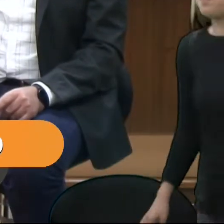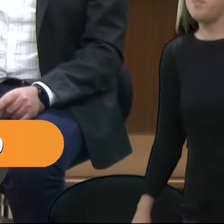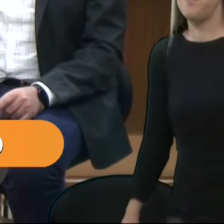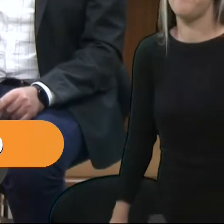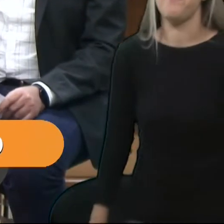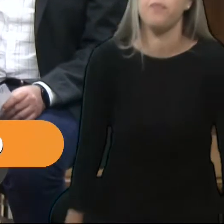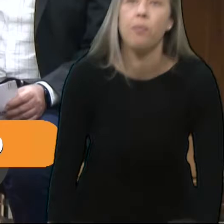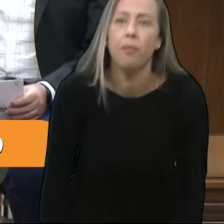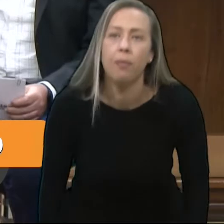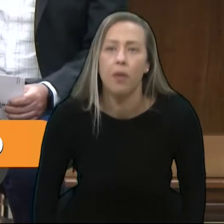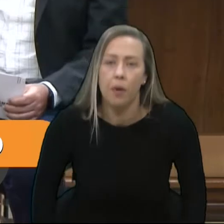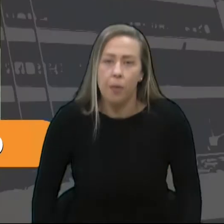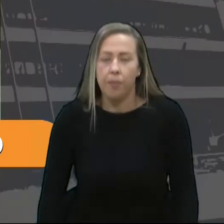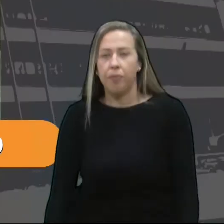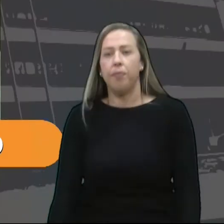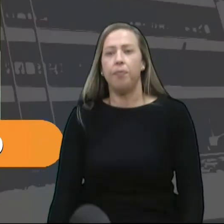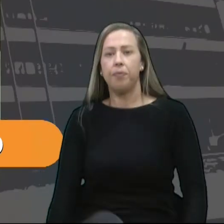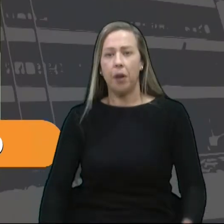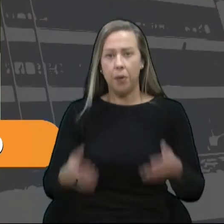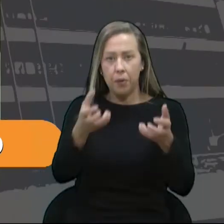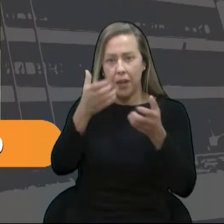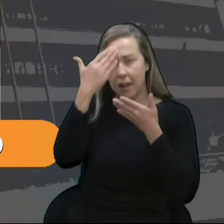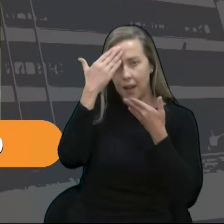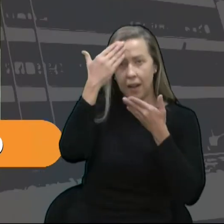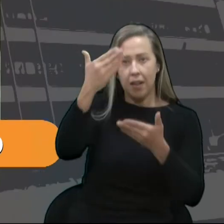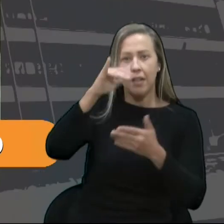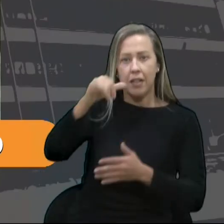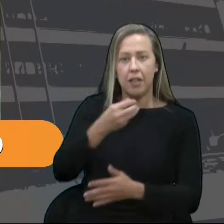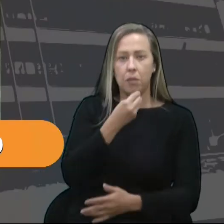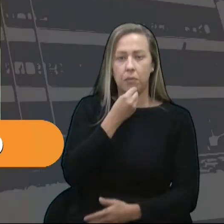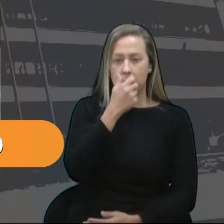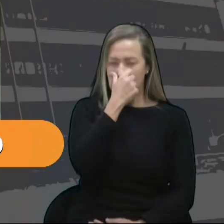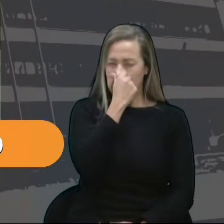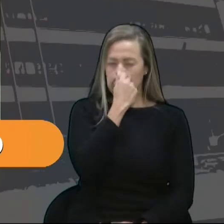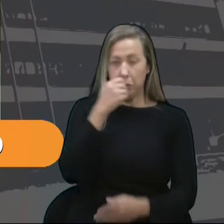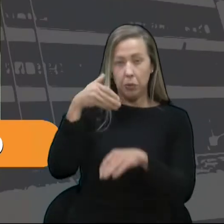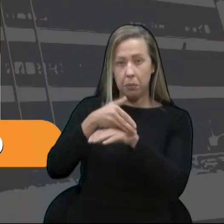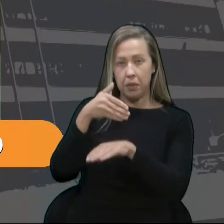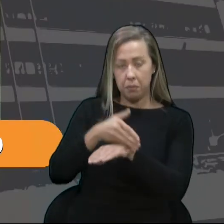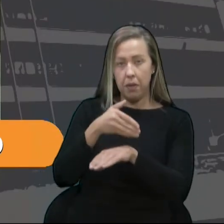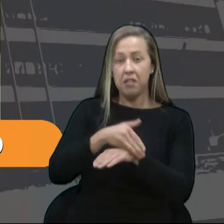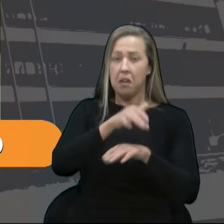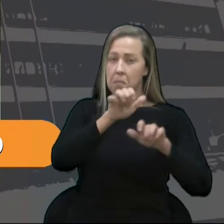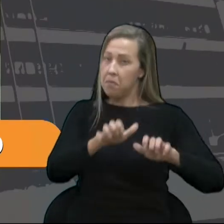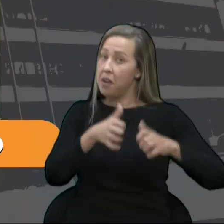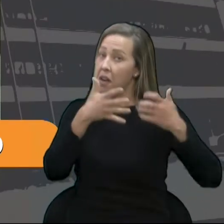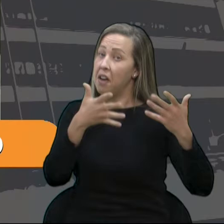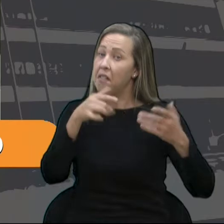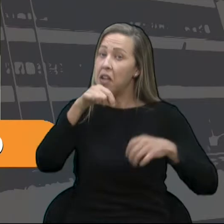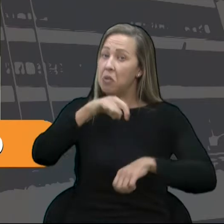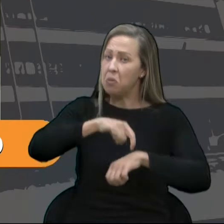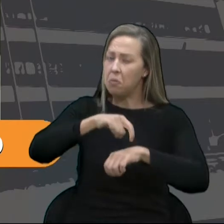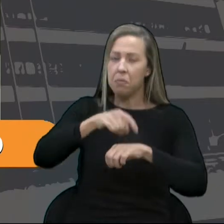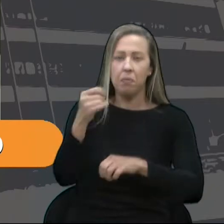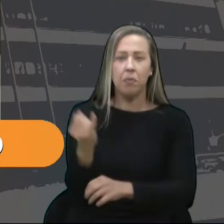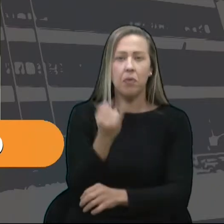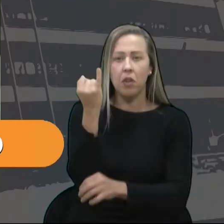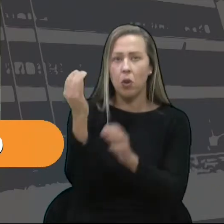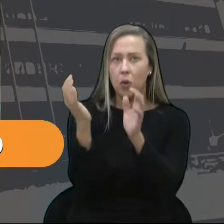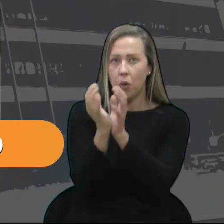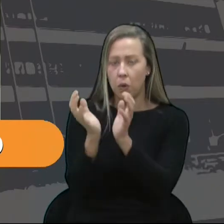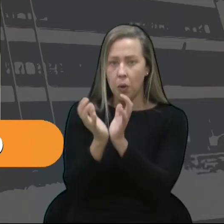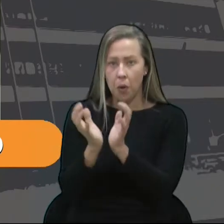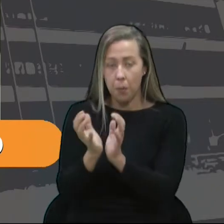Bom, queria primeiramente agradecer a oportunidade de participar deste evento importante aqui com meus